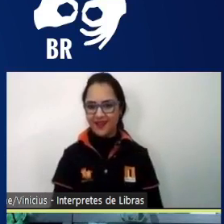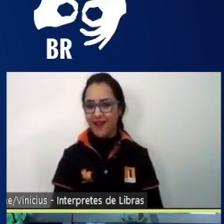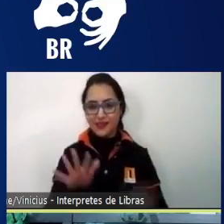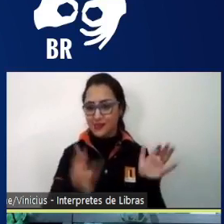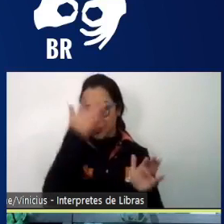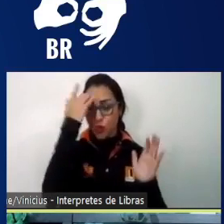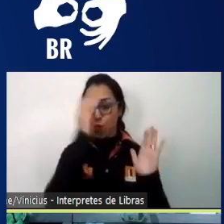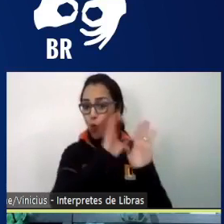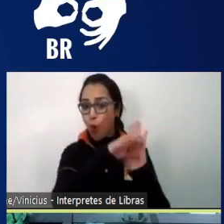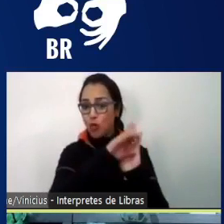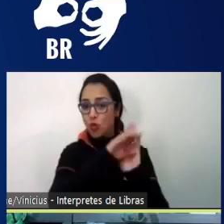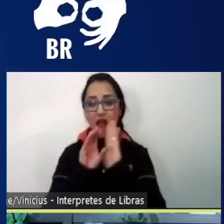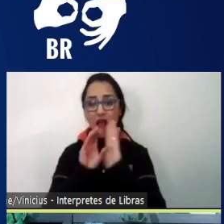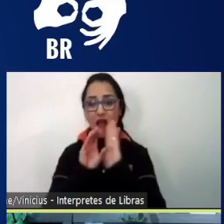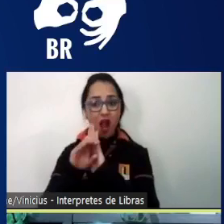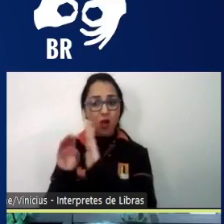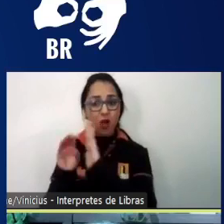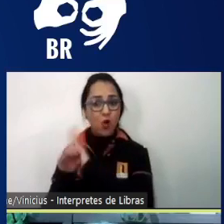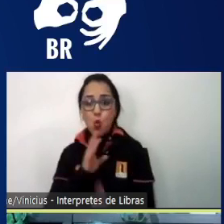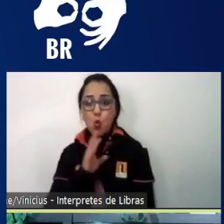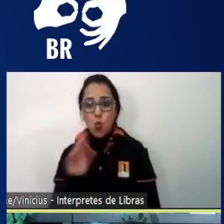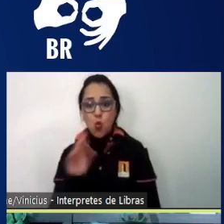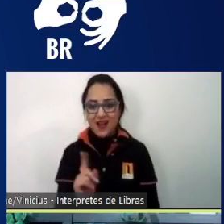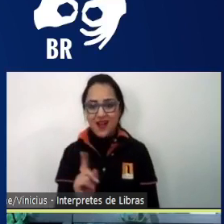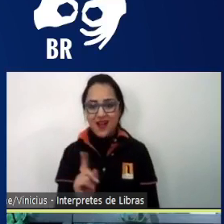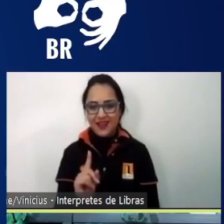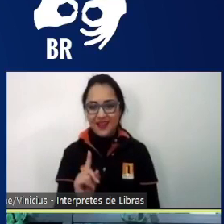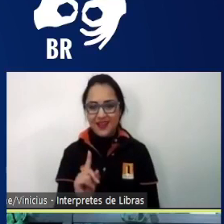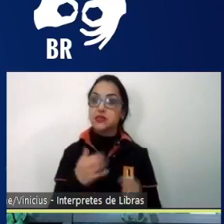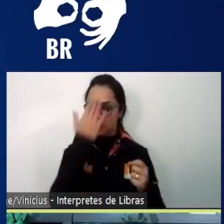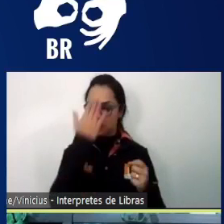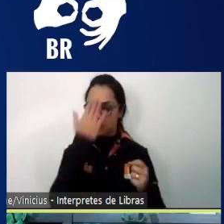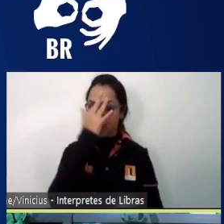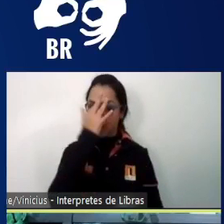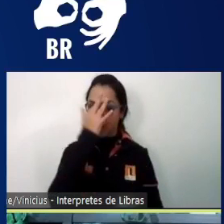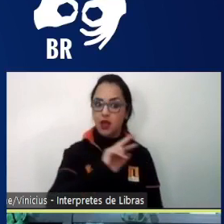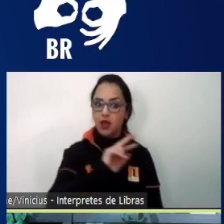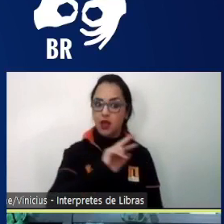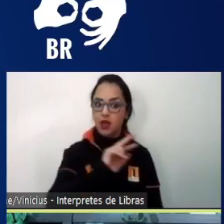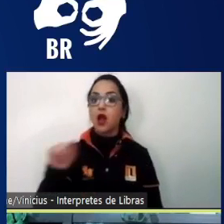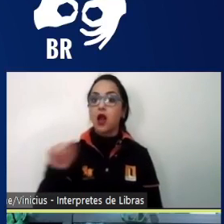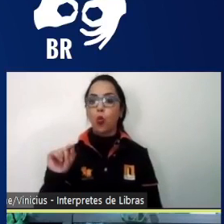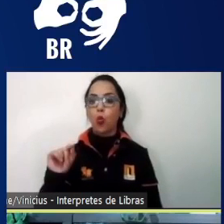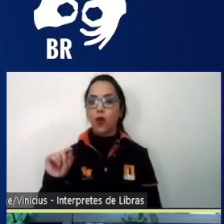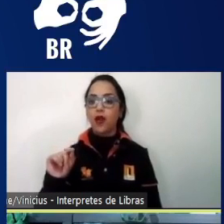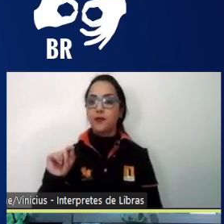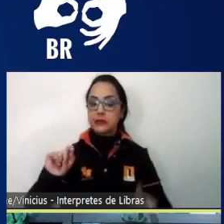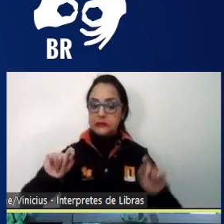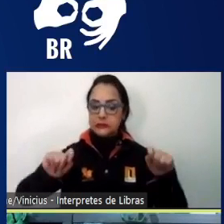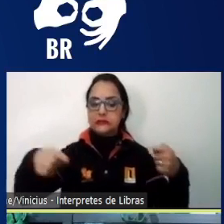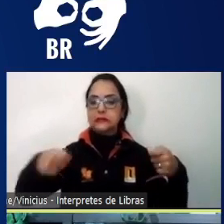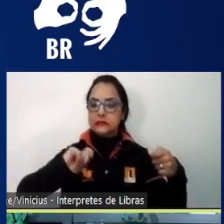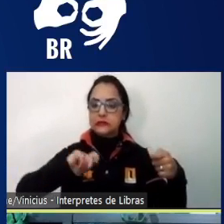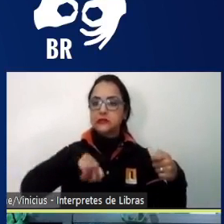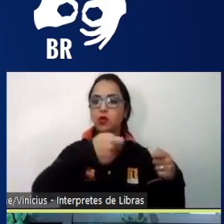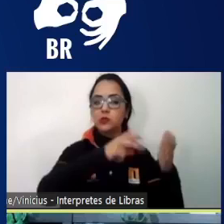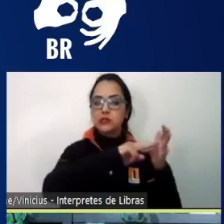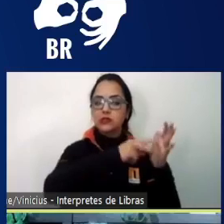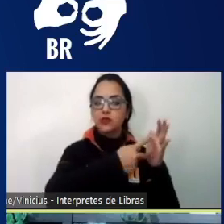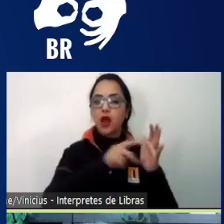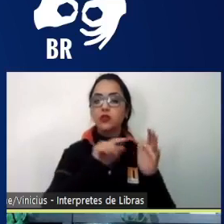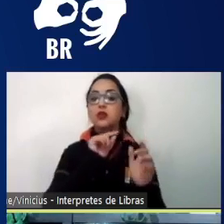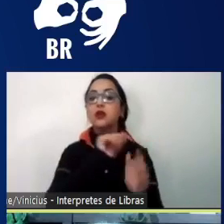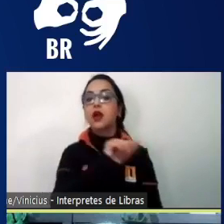É essencial diferenciar esses termos para que a gente possa criar um significado compartilhado, para